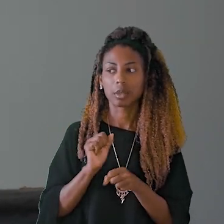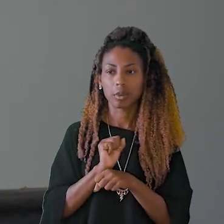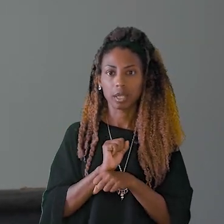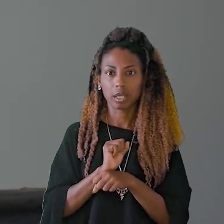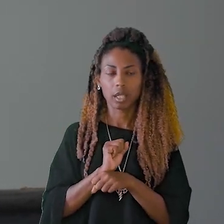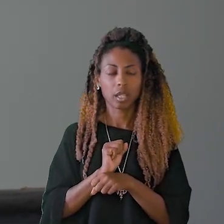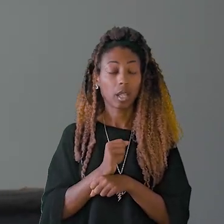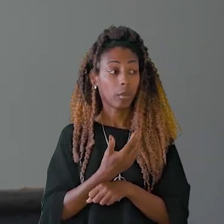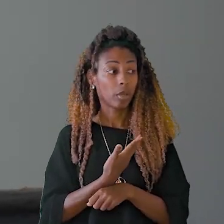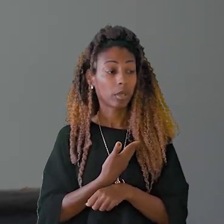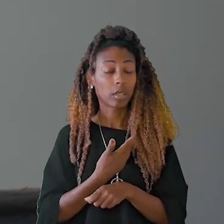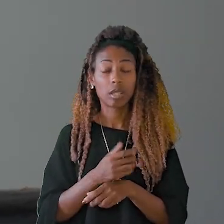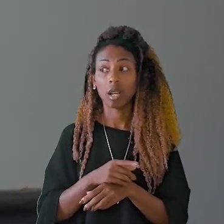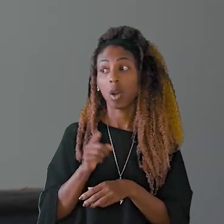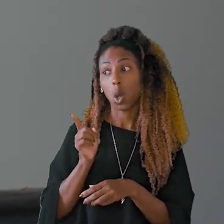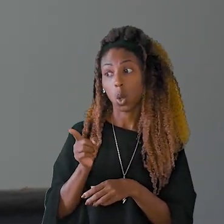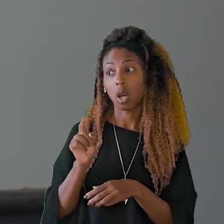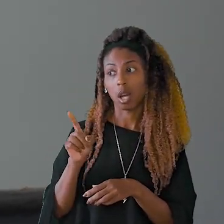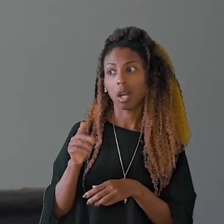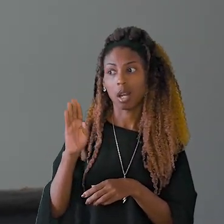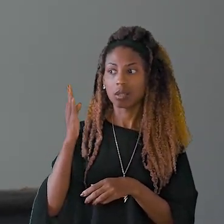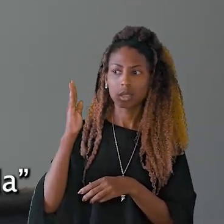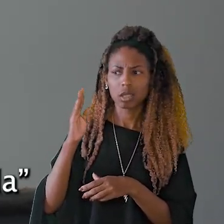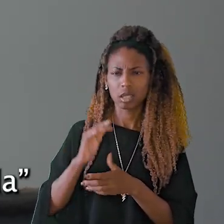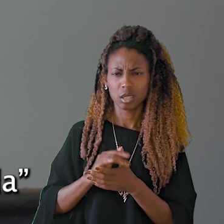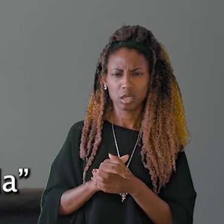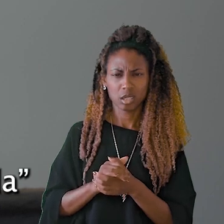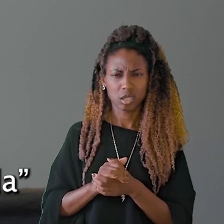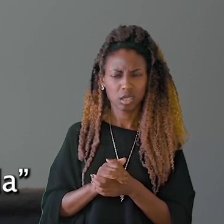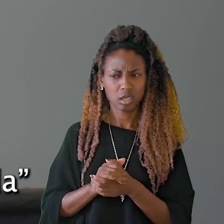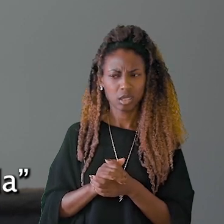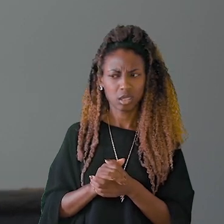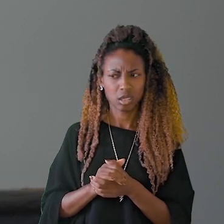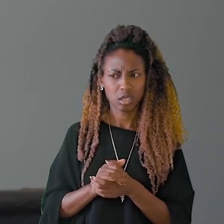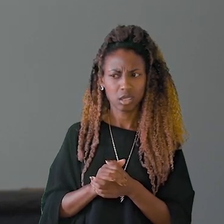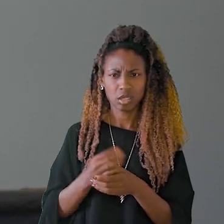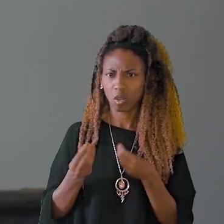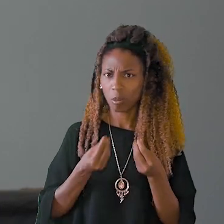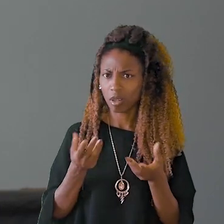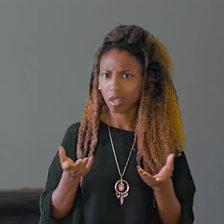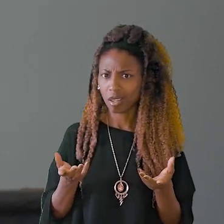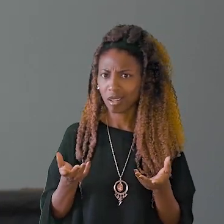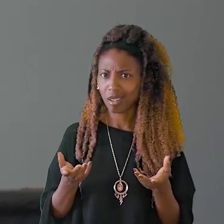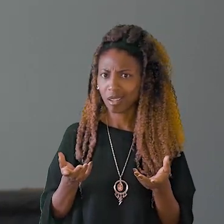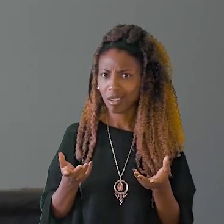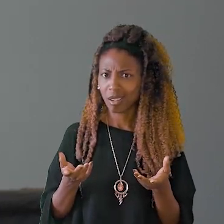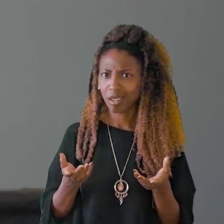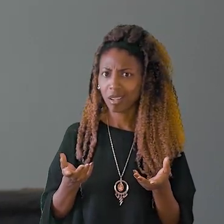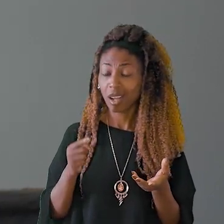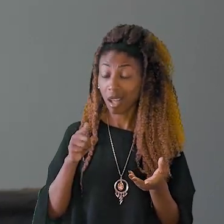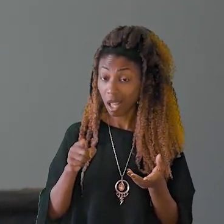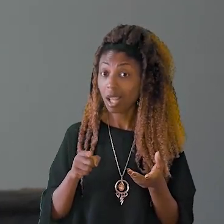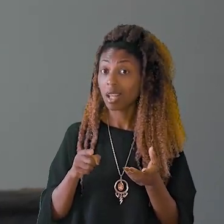um amigo meu falou assim comigo: Luna, Julius saiu. Eu falei, Julius saiu, de segurança dela saiu? Como assim o segurança da Beyoncé saiu? Pra quê? Pra